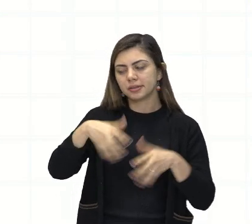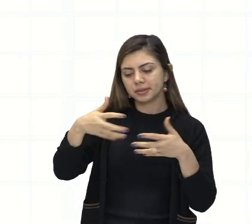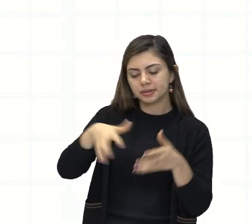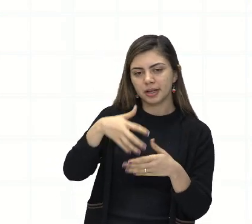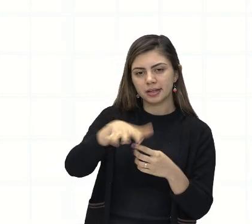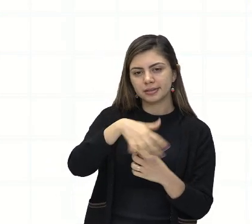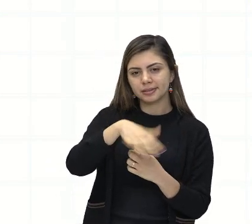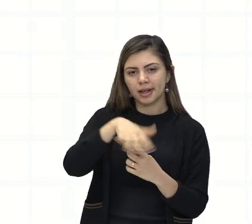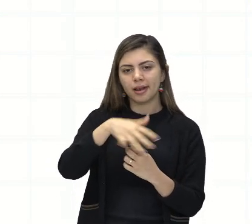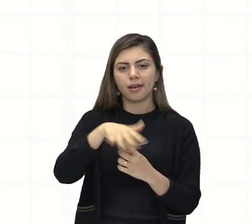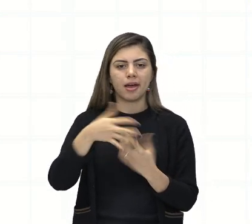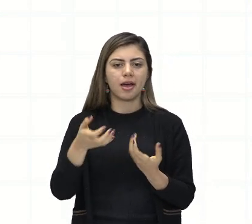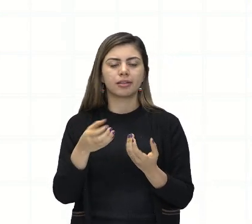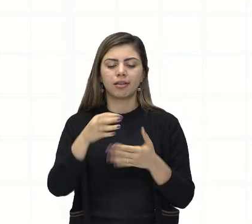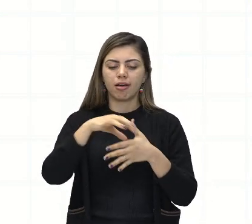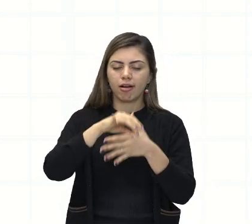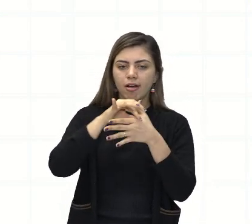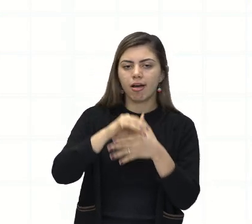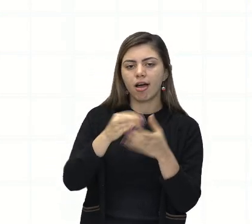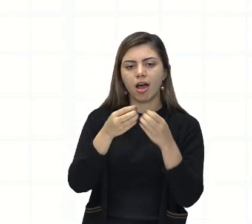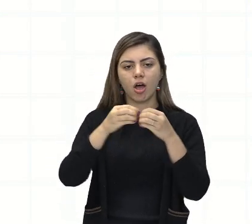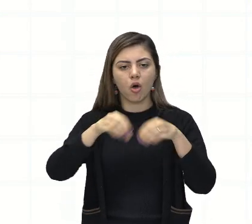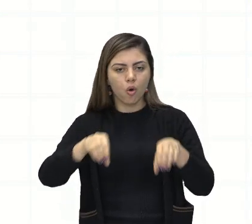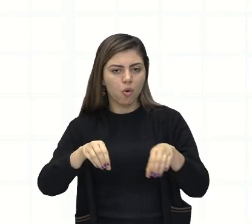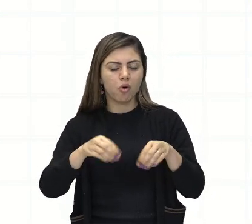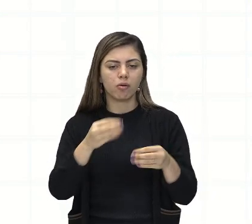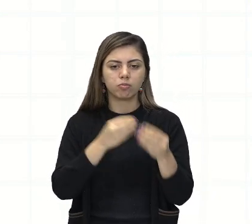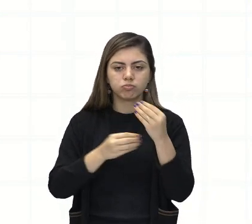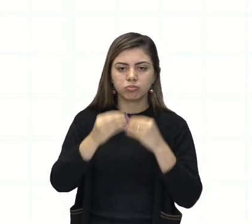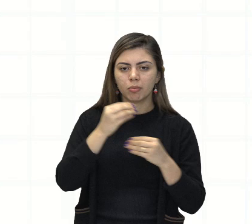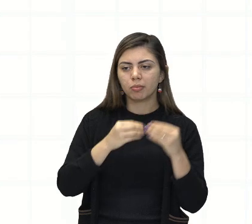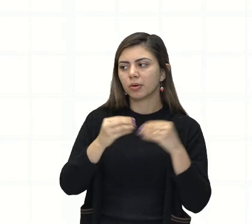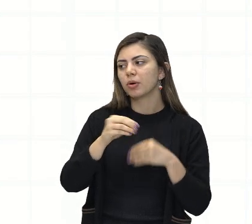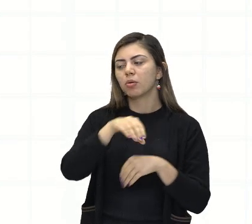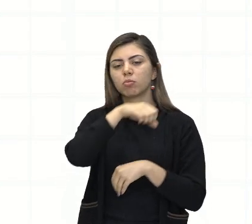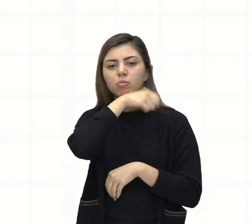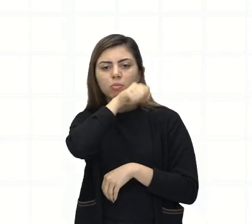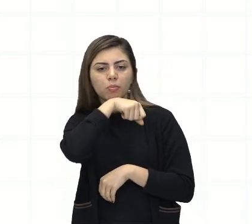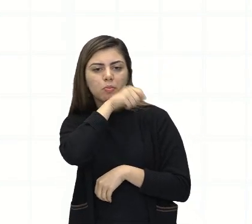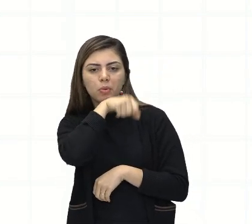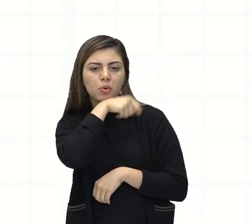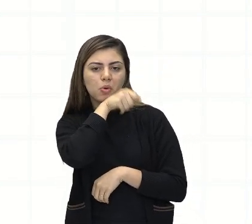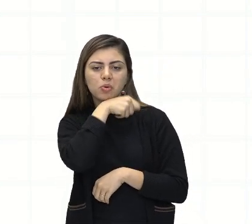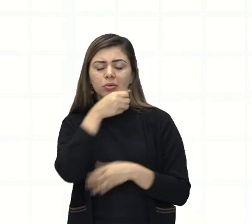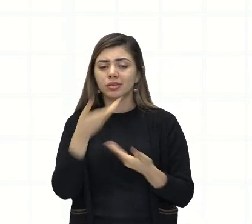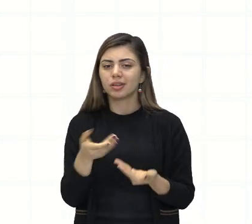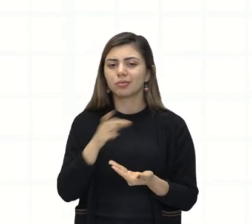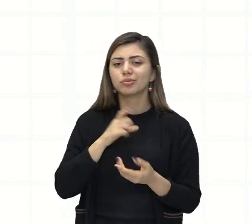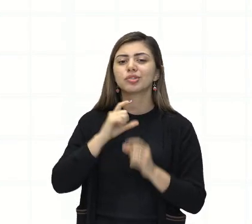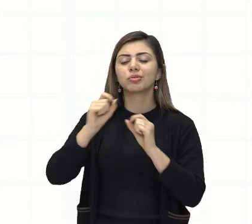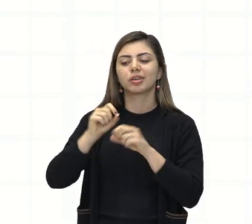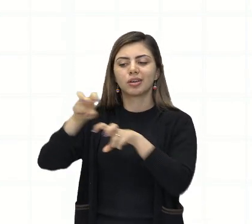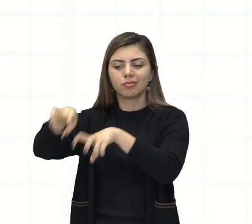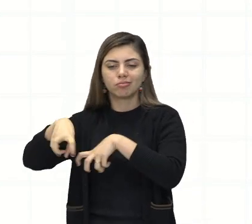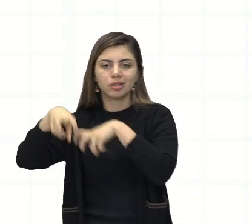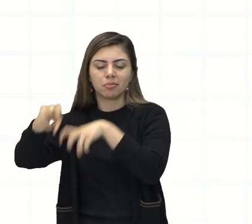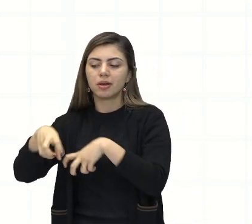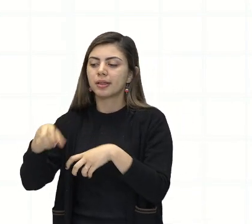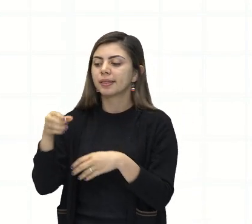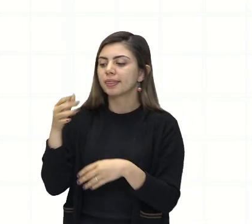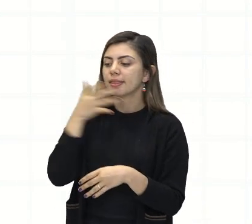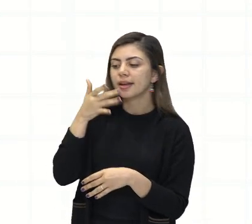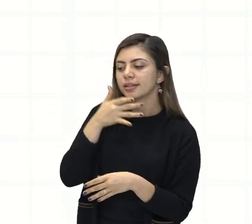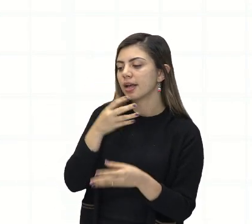carne ou o ovo, os torresmos, o do que fosse mais gostoso e atraente. Então não tinha uma ordem, o que parecesse mais gostoso ela ia